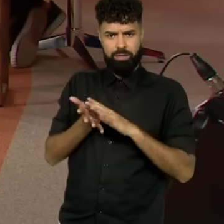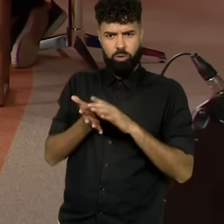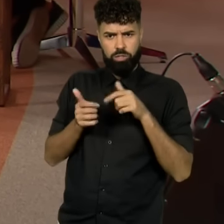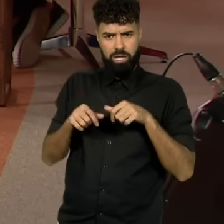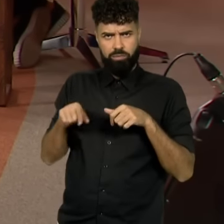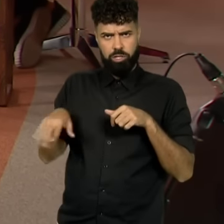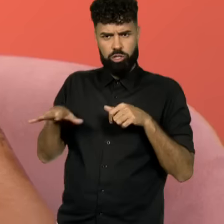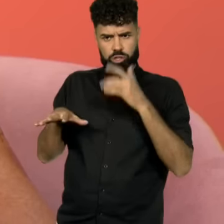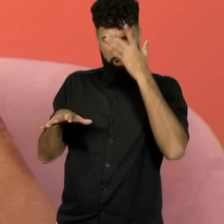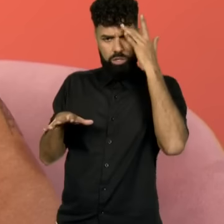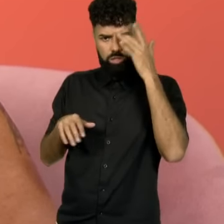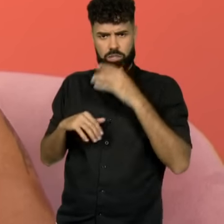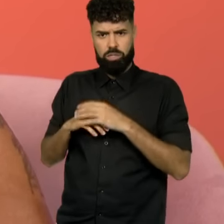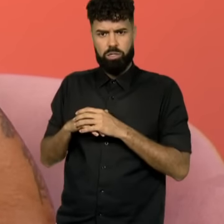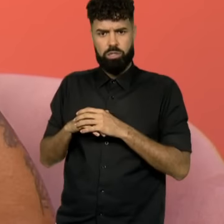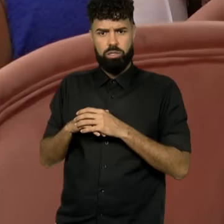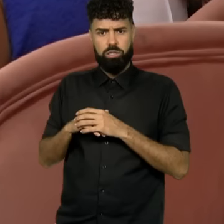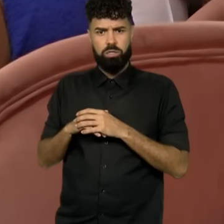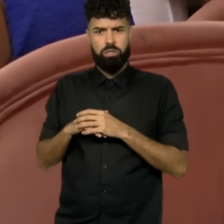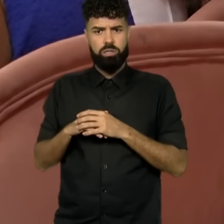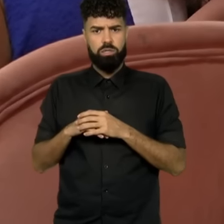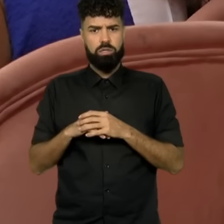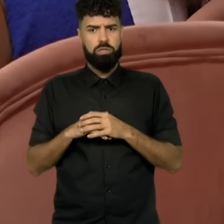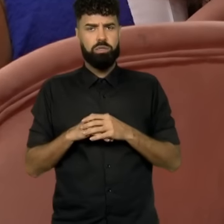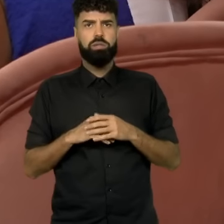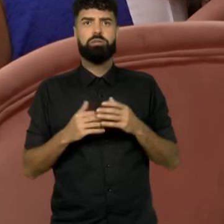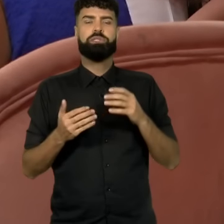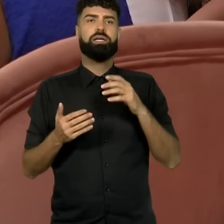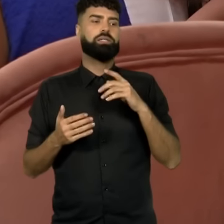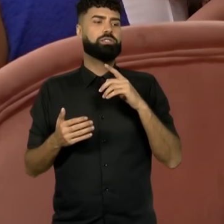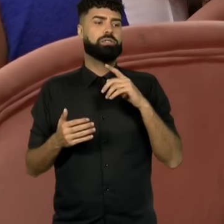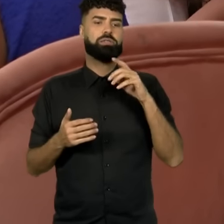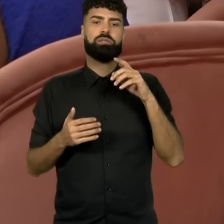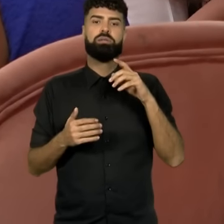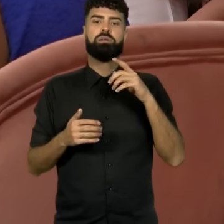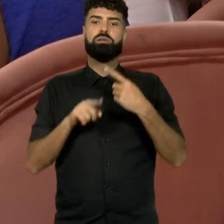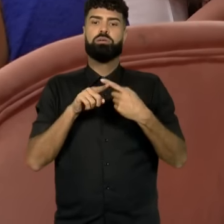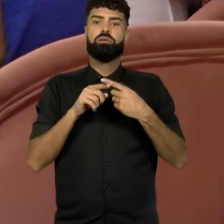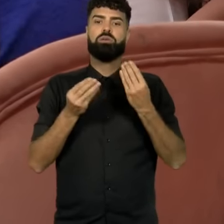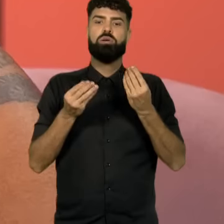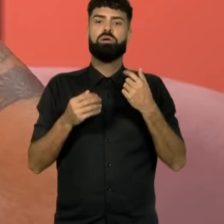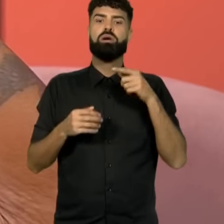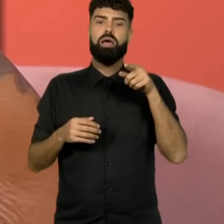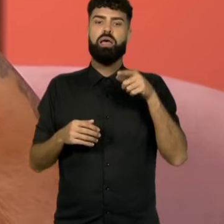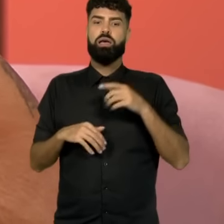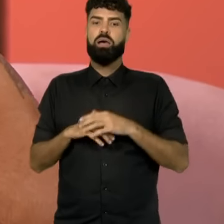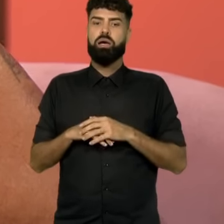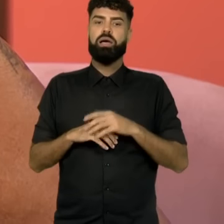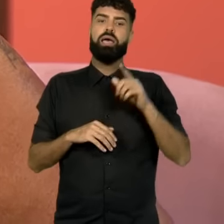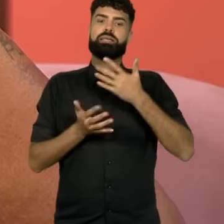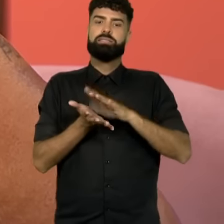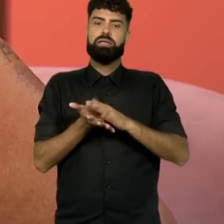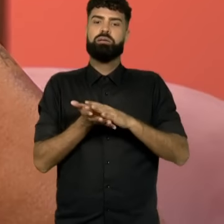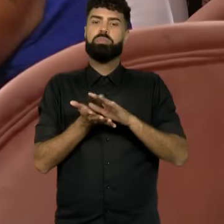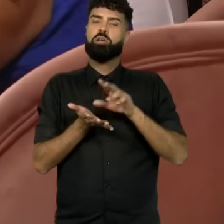Não, né? Não ganhou, não. Macunaíma, Davi Correia e Norival Reis. Norival Reis, não ganhou, não. É, a chama deles